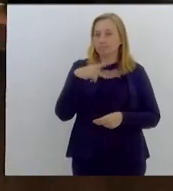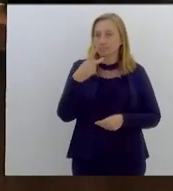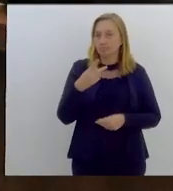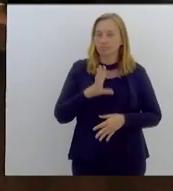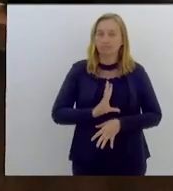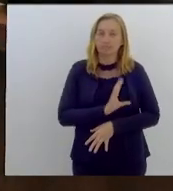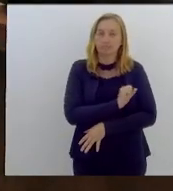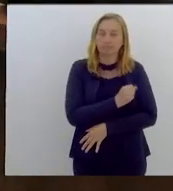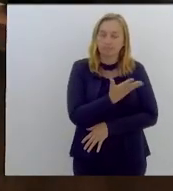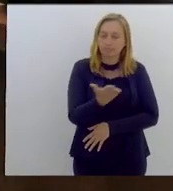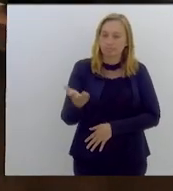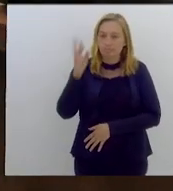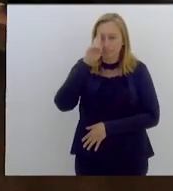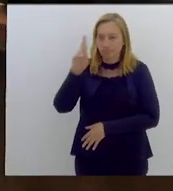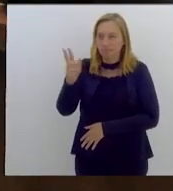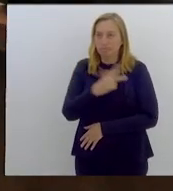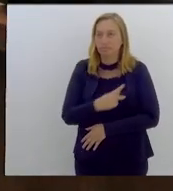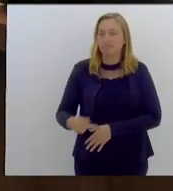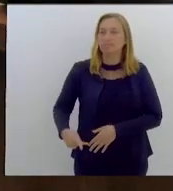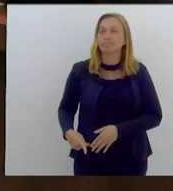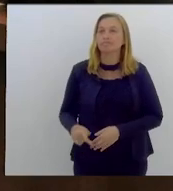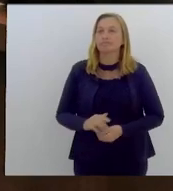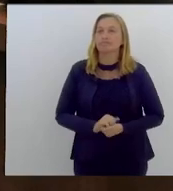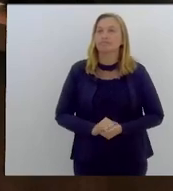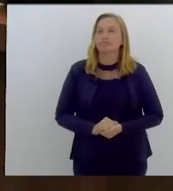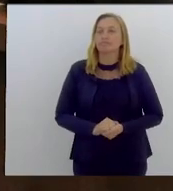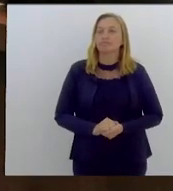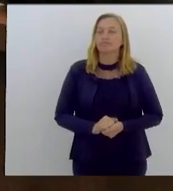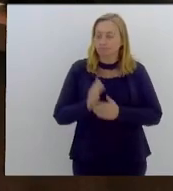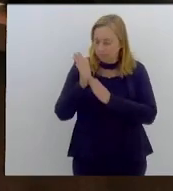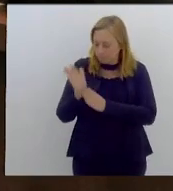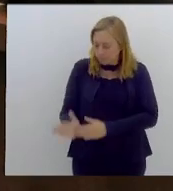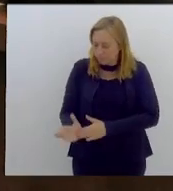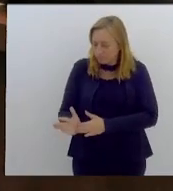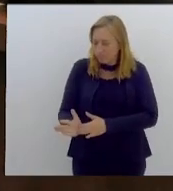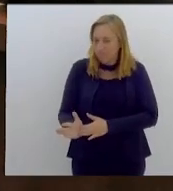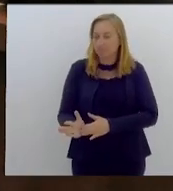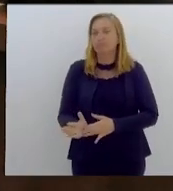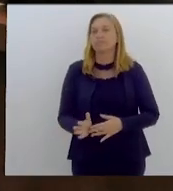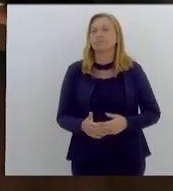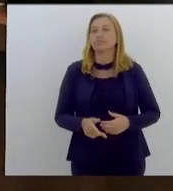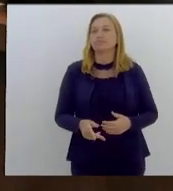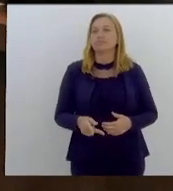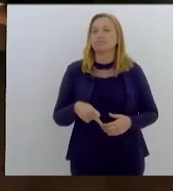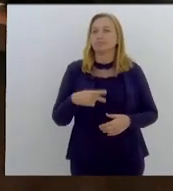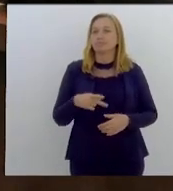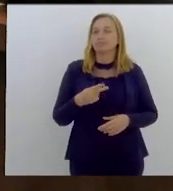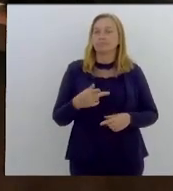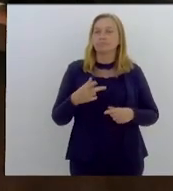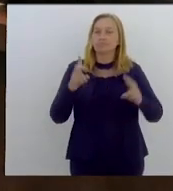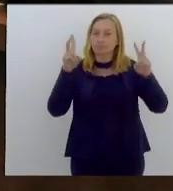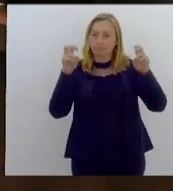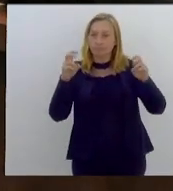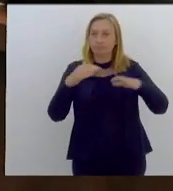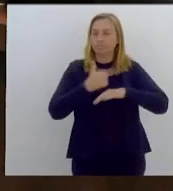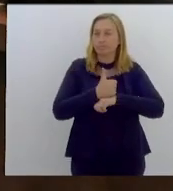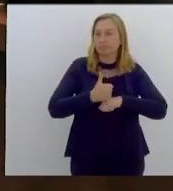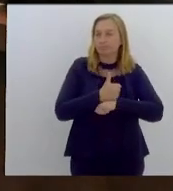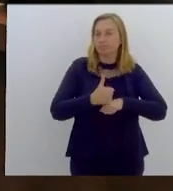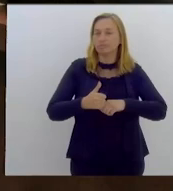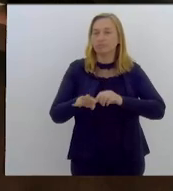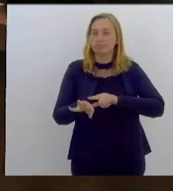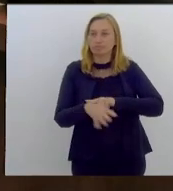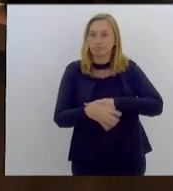de amor à Vossa Excelência pela lealdade e companheirismo com que tratou esse tema dos profissionais